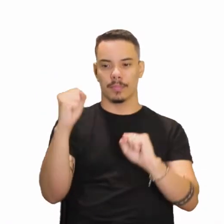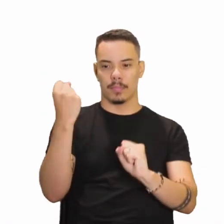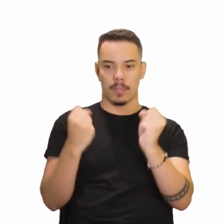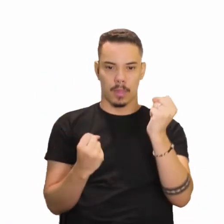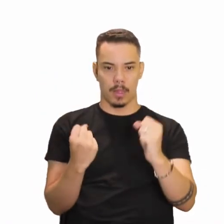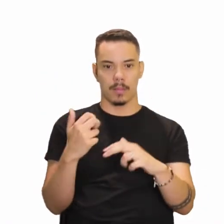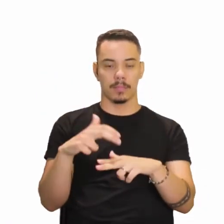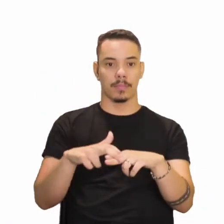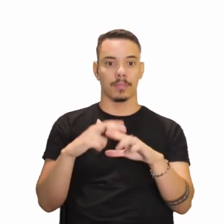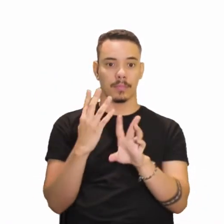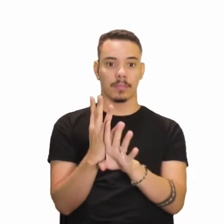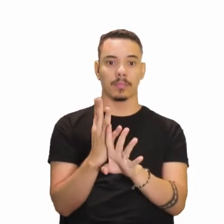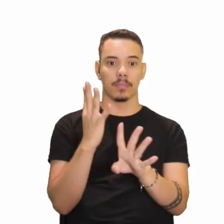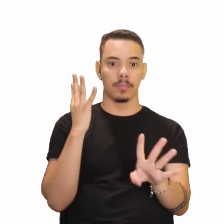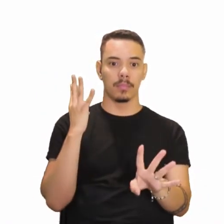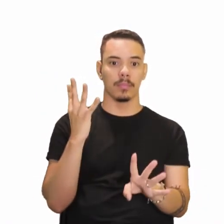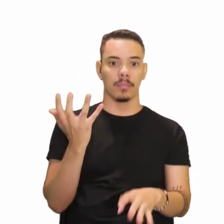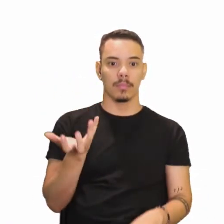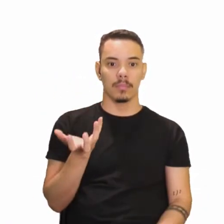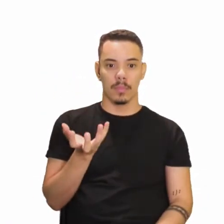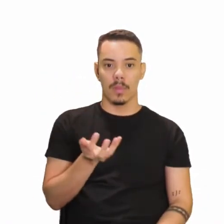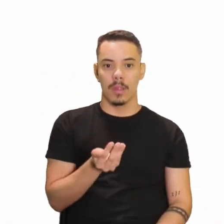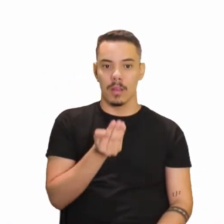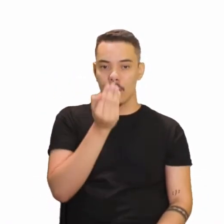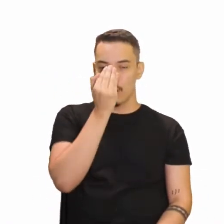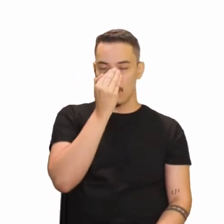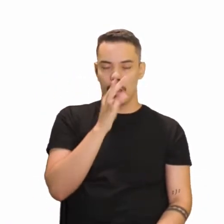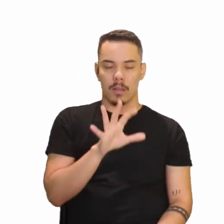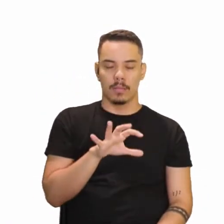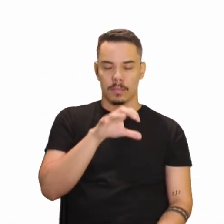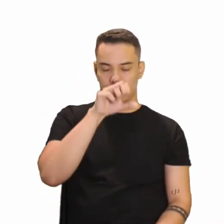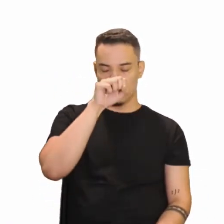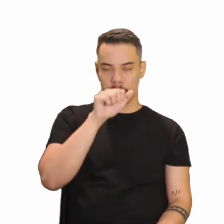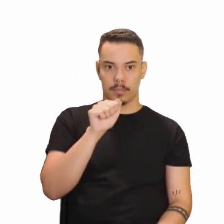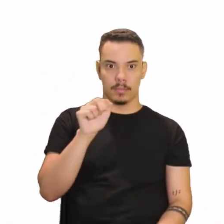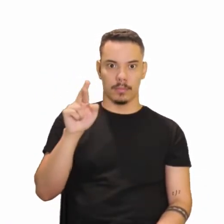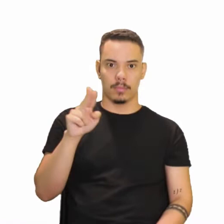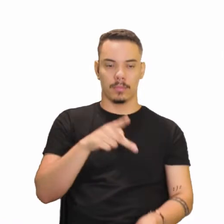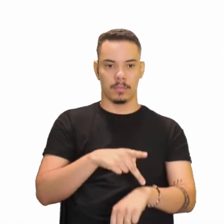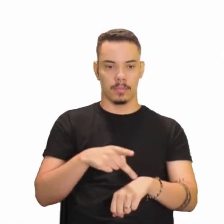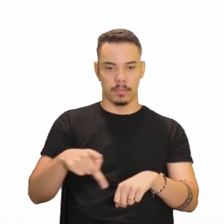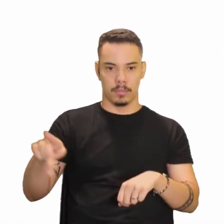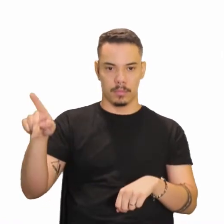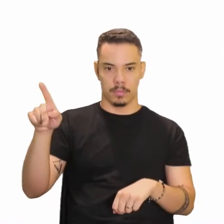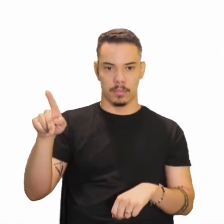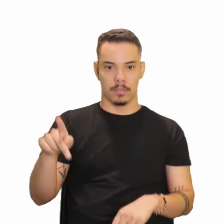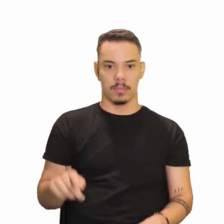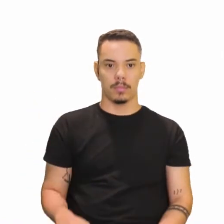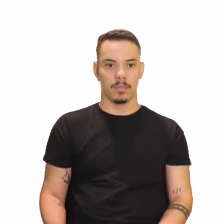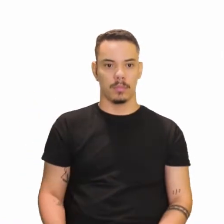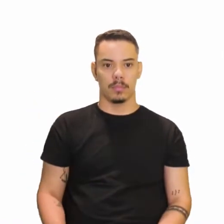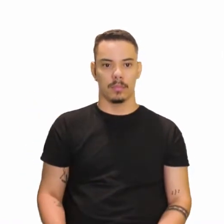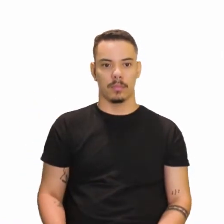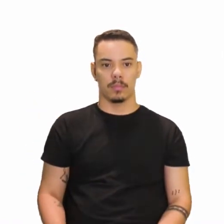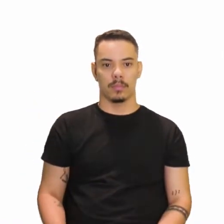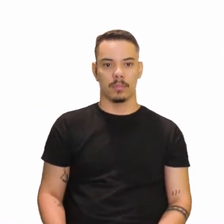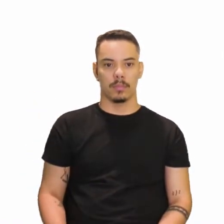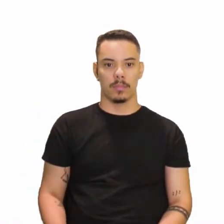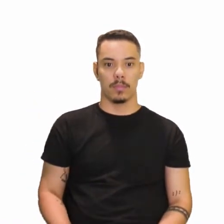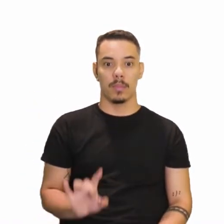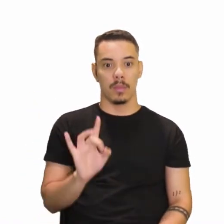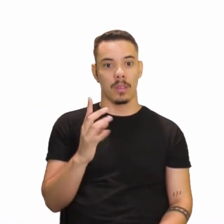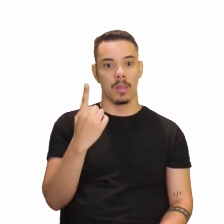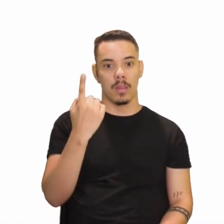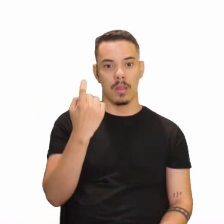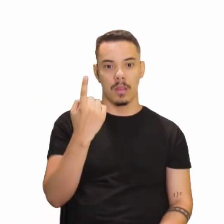na fila para pegar um pouquinho de ar puro e o ar puro tá aqui e apenas